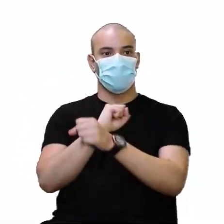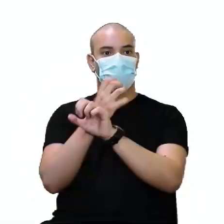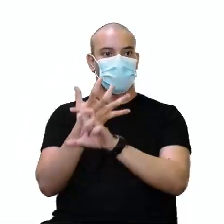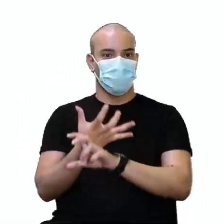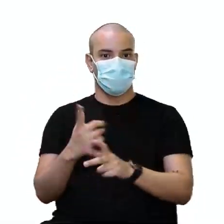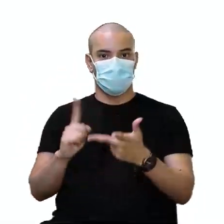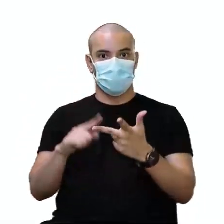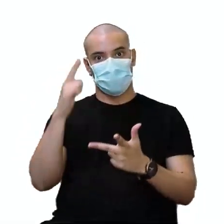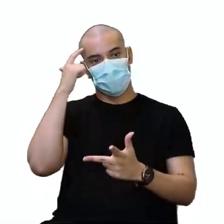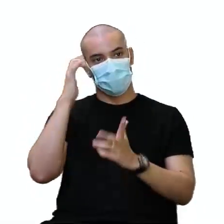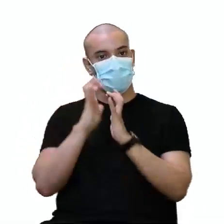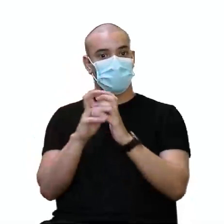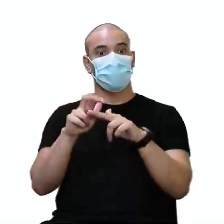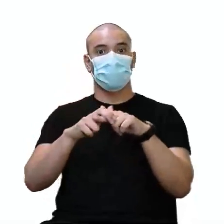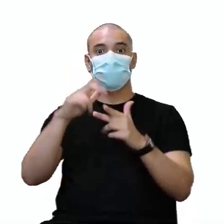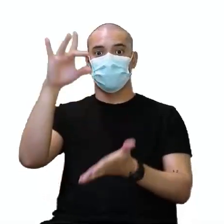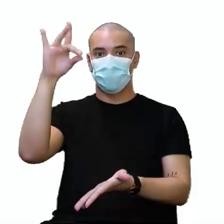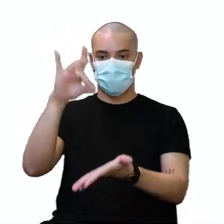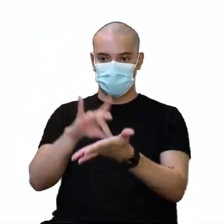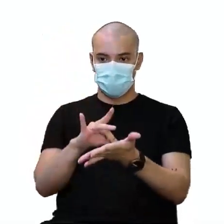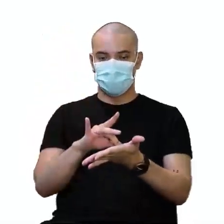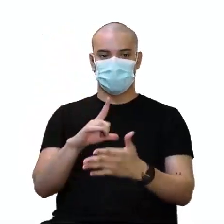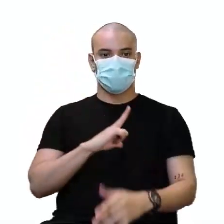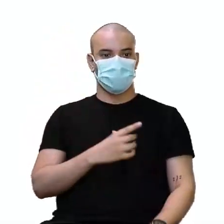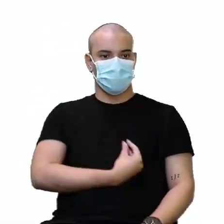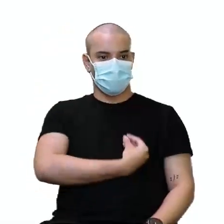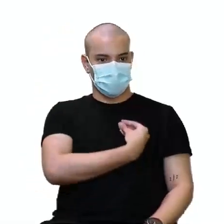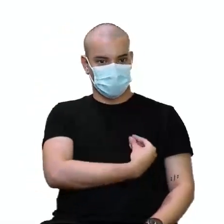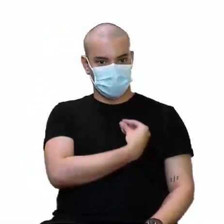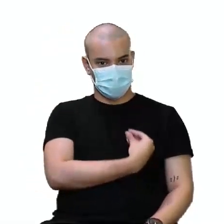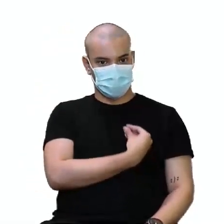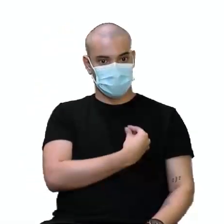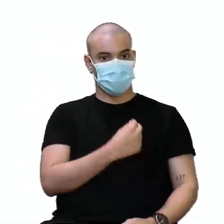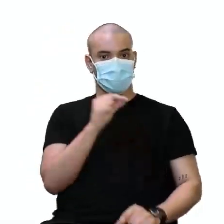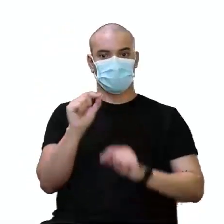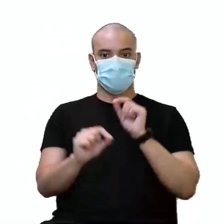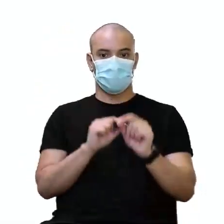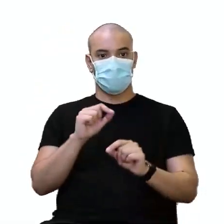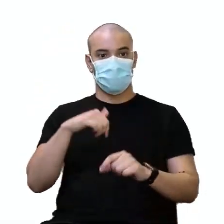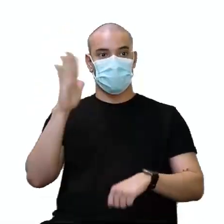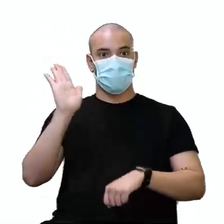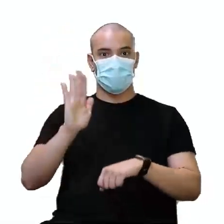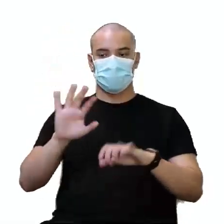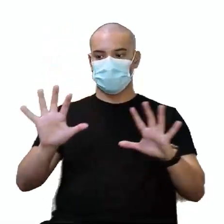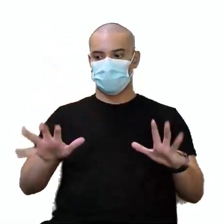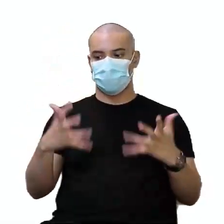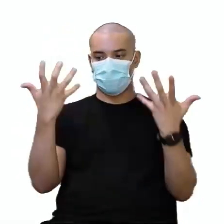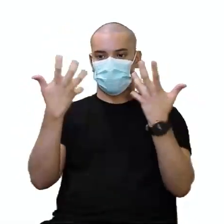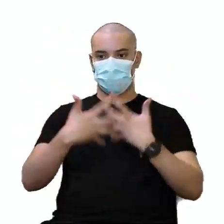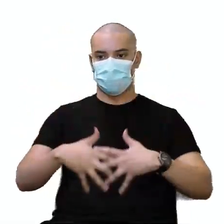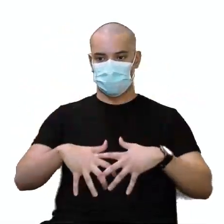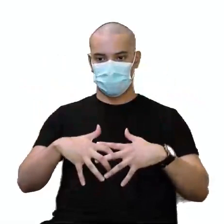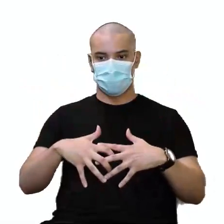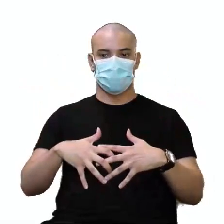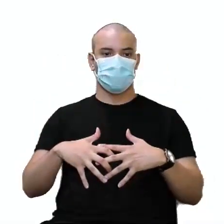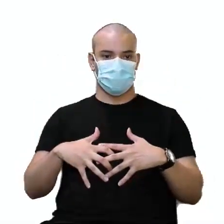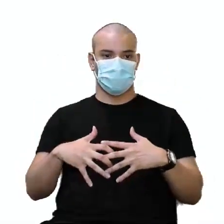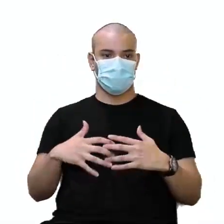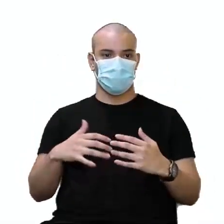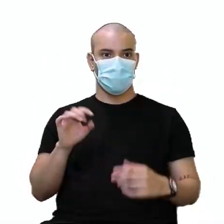cérebros, porque essas estruturas realmente vão estar presentes em um organismo um pouco mais, de uma complexidade